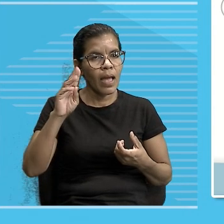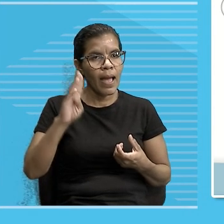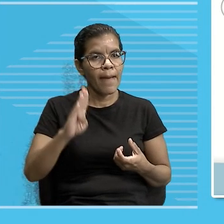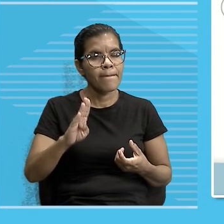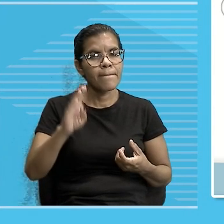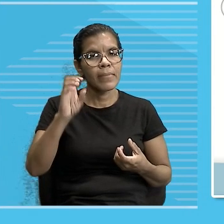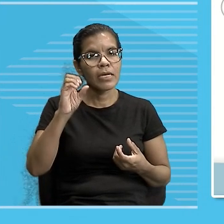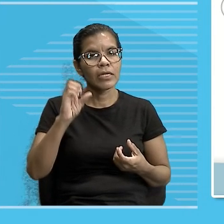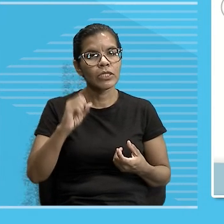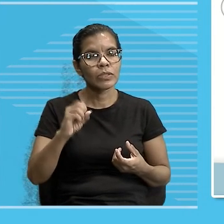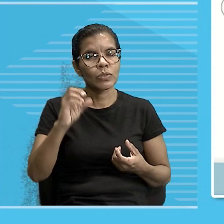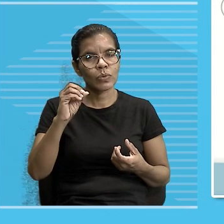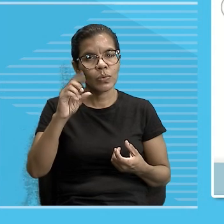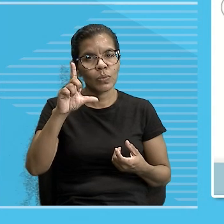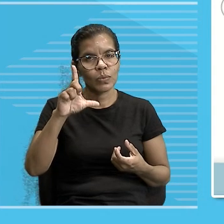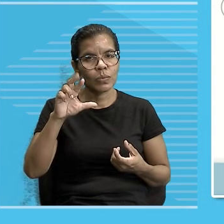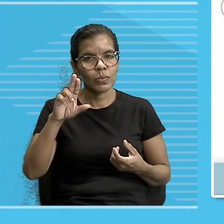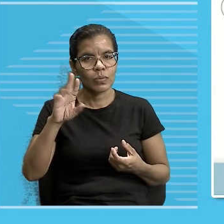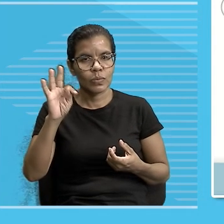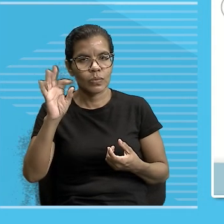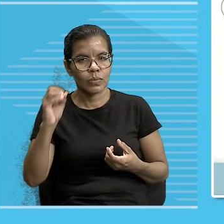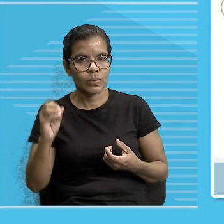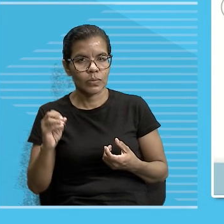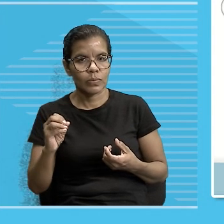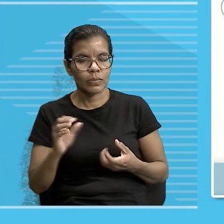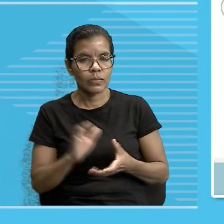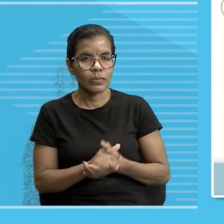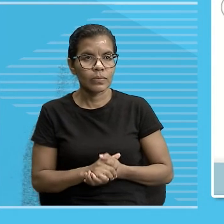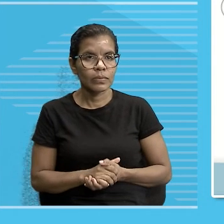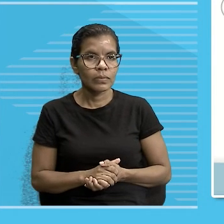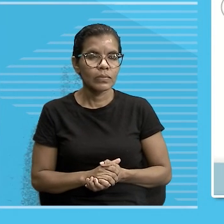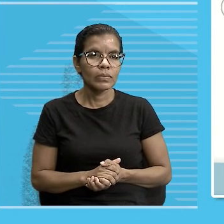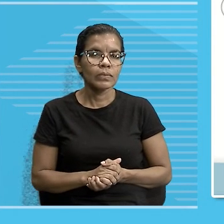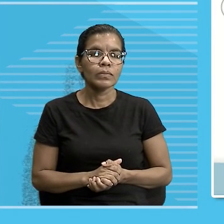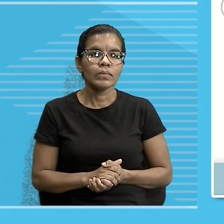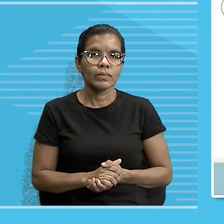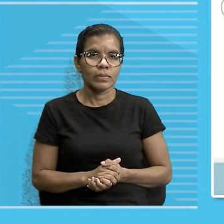absoluto. Zero absoluto.